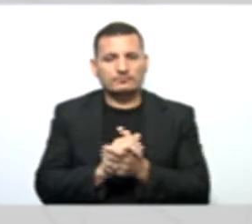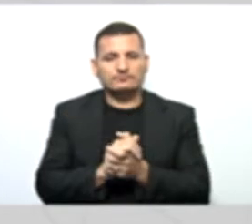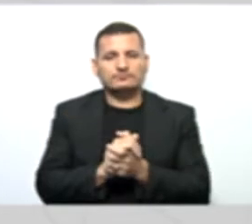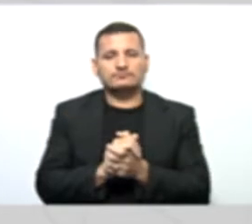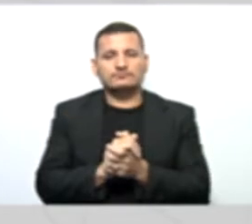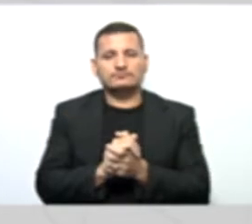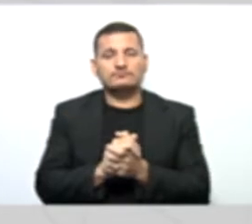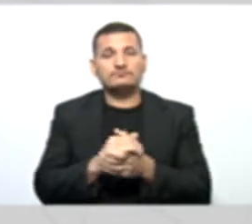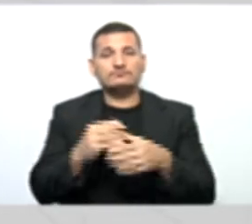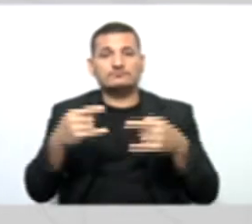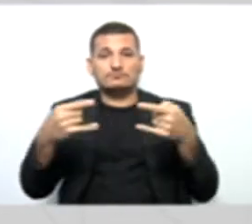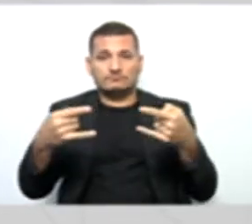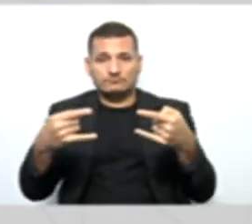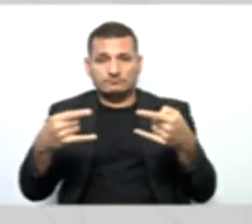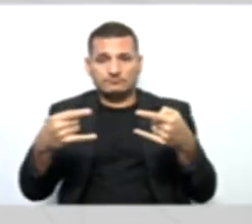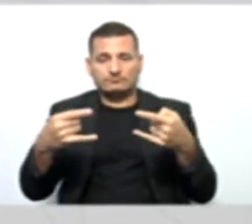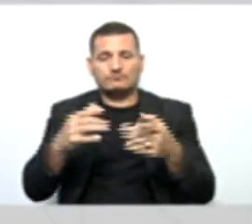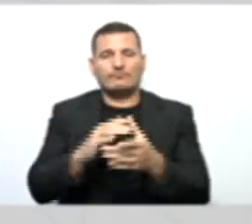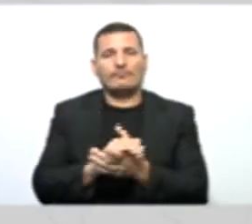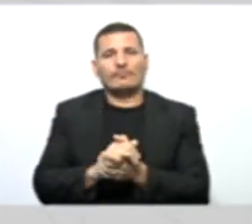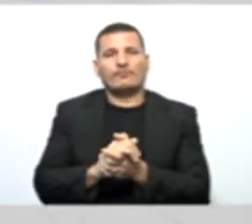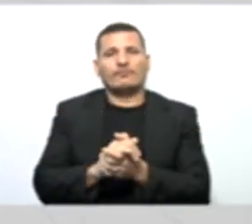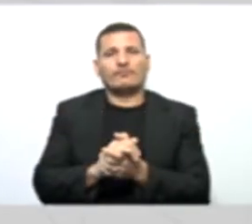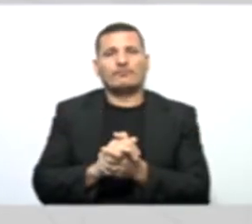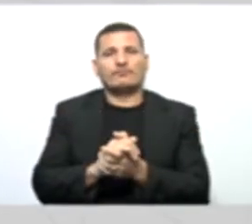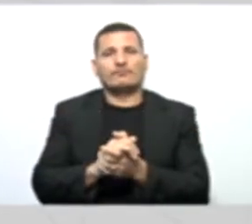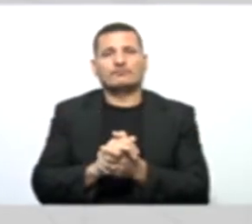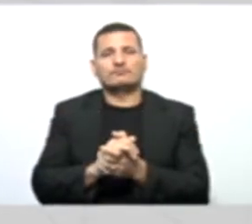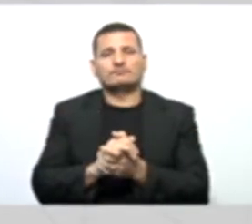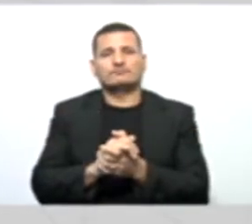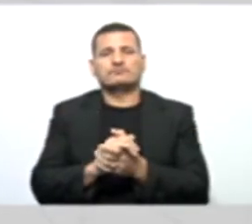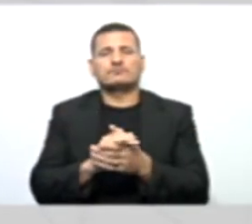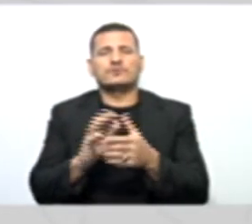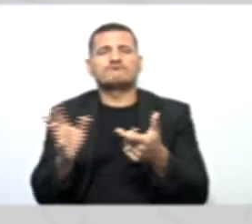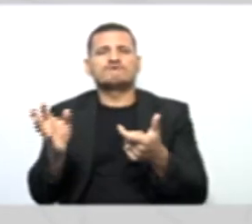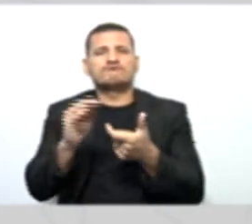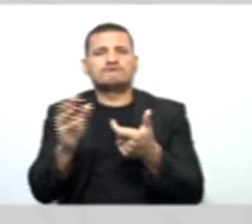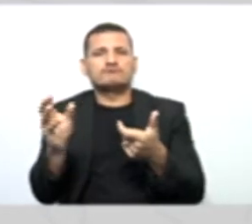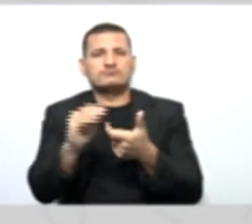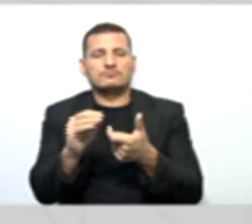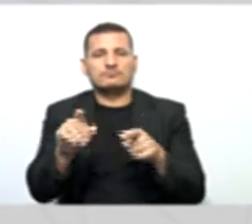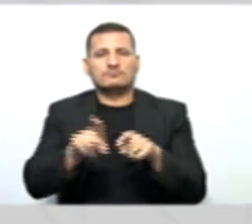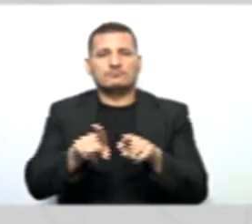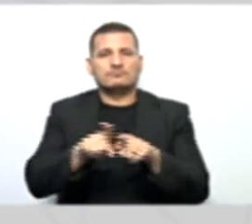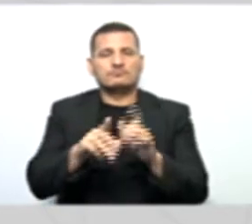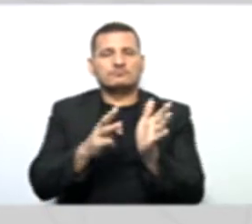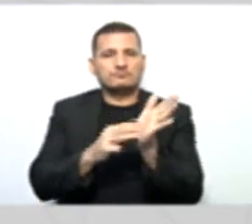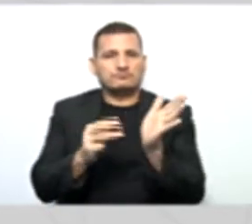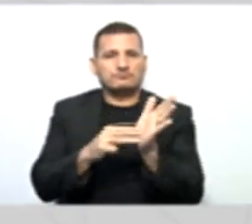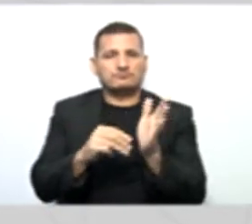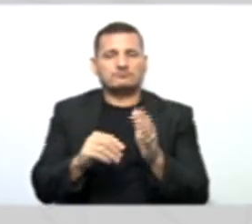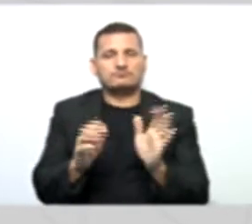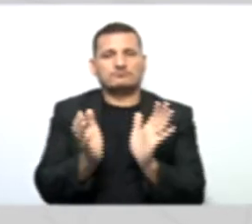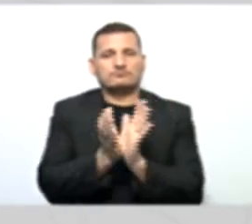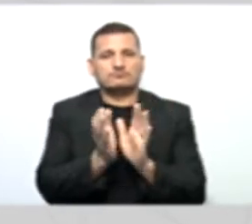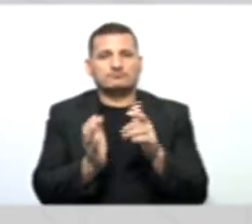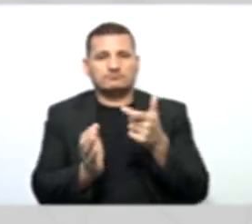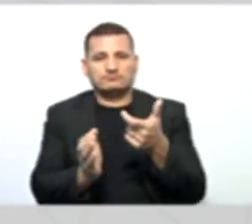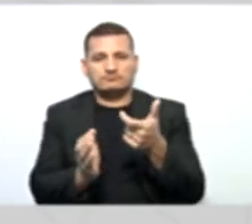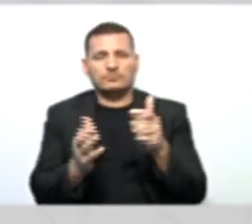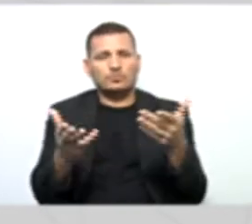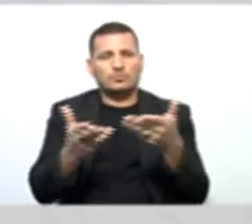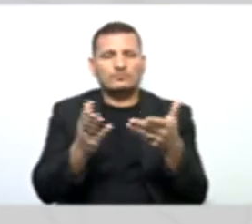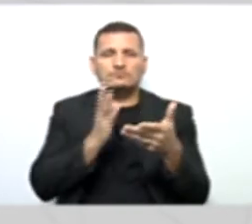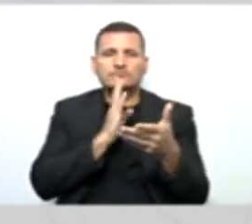construtor, atributos e métodos de classe. Quais que são os objetivos da aula de hoje? Reconhecer os conceitos sobre classes